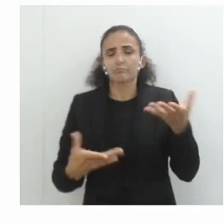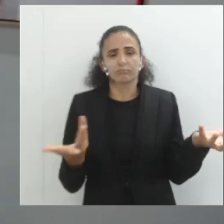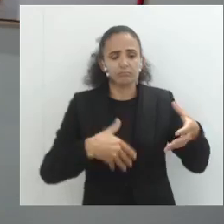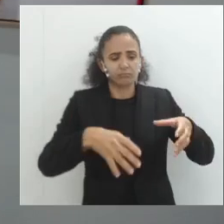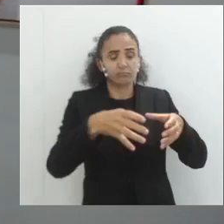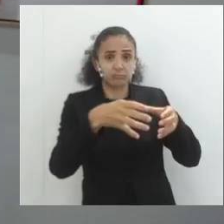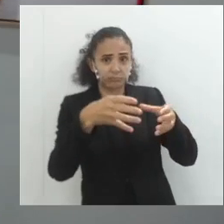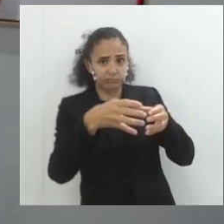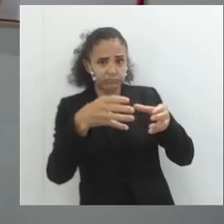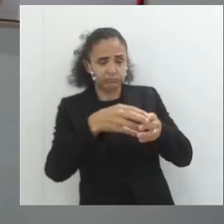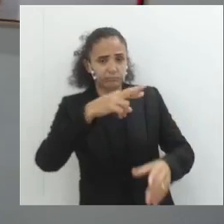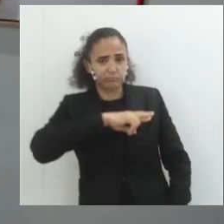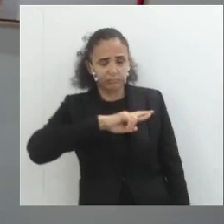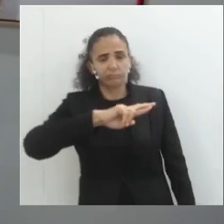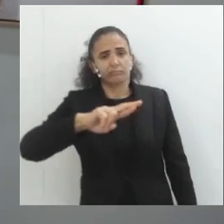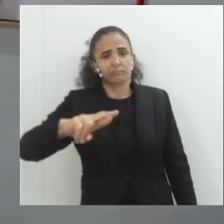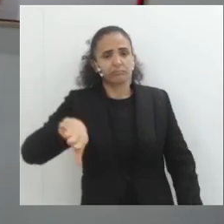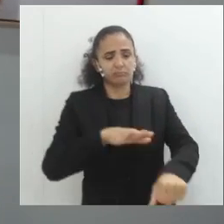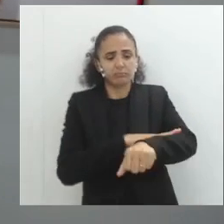origem étnicas, são